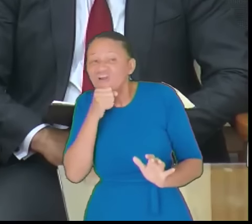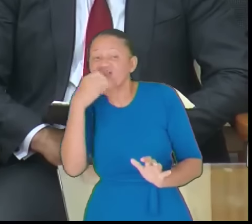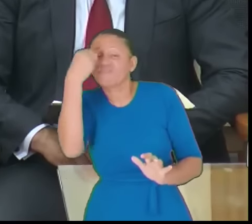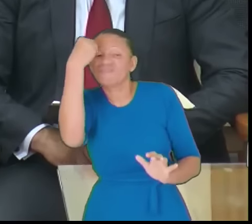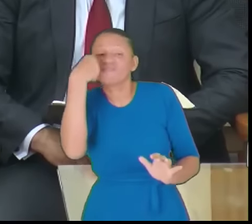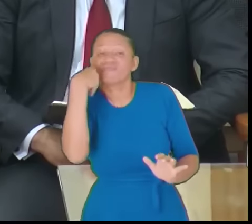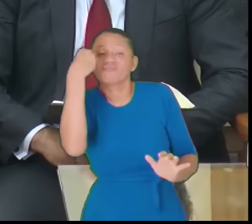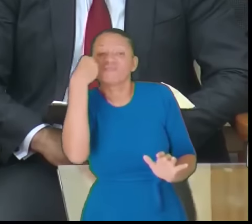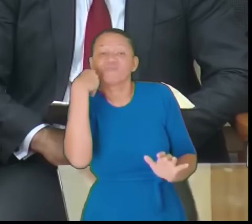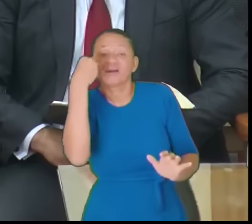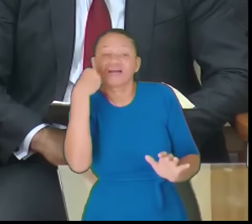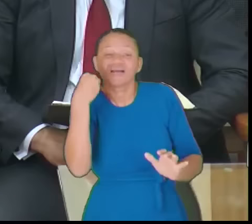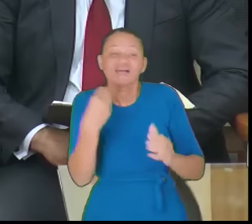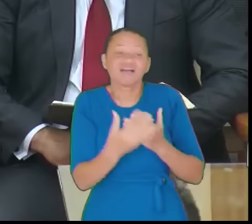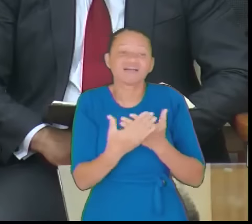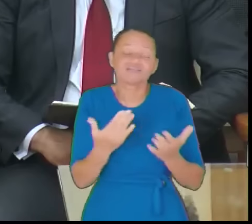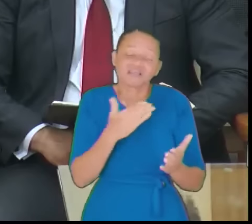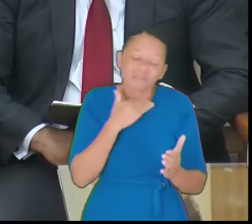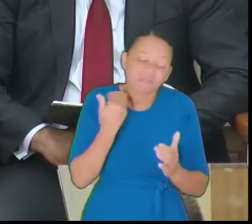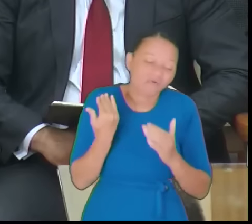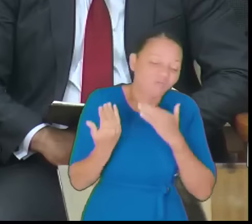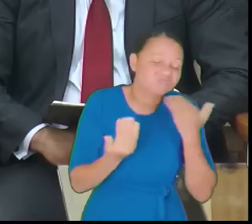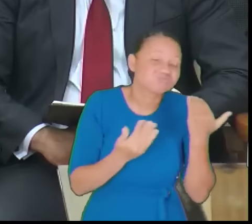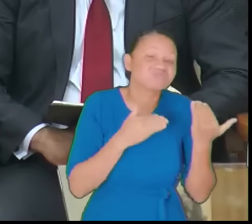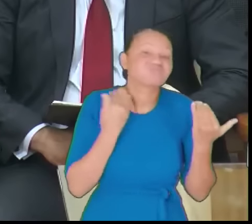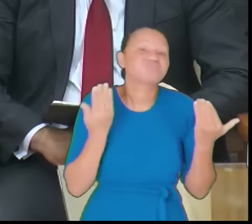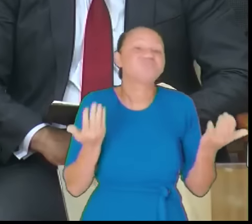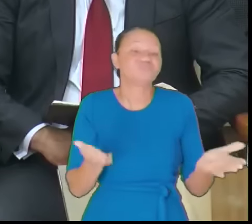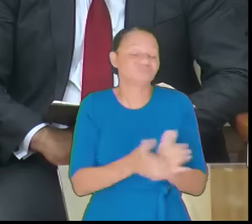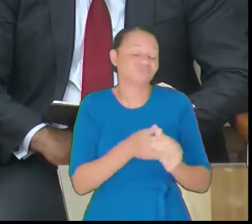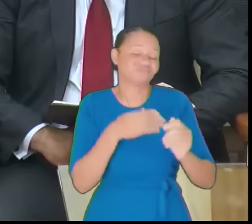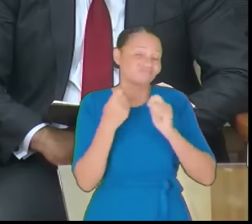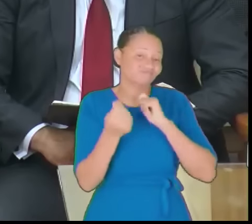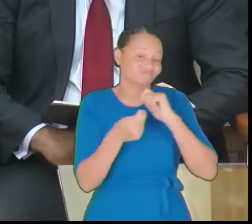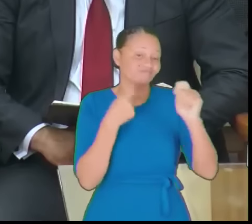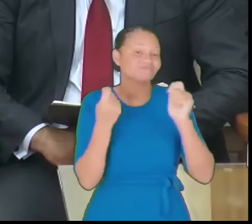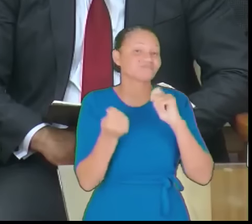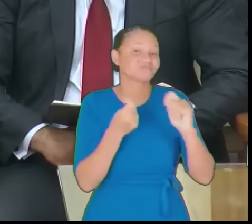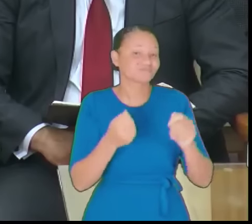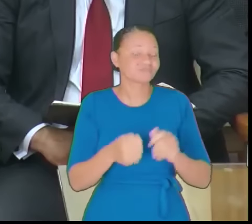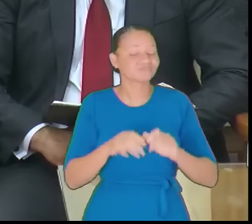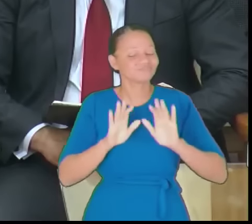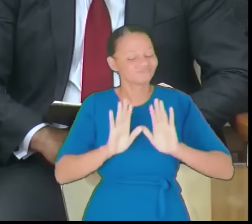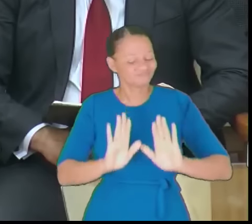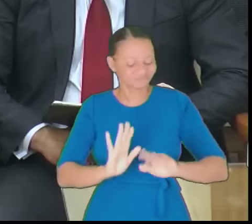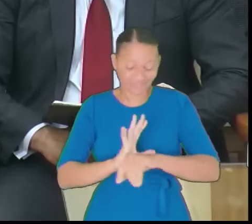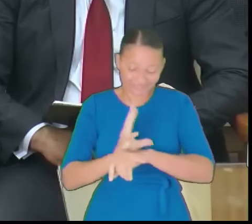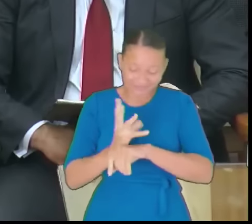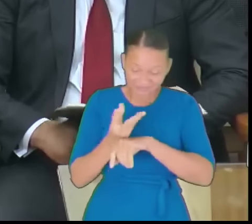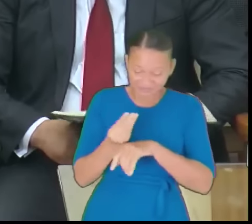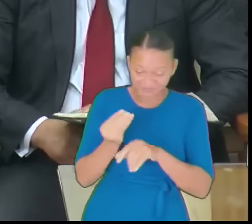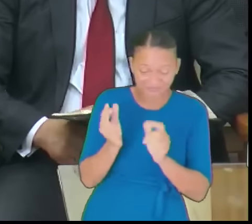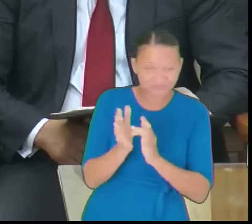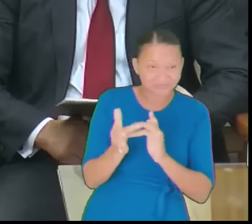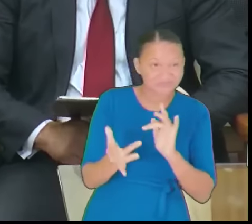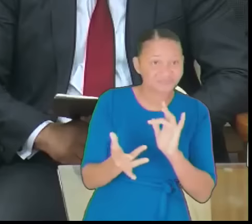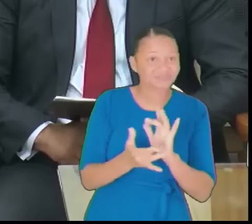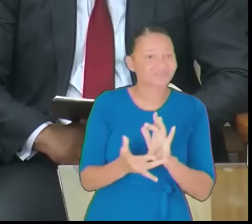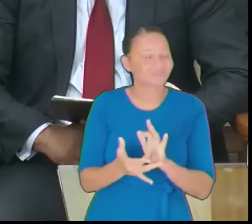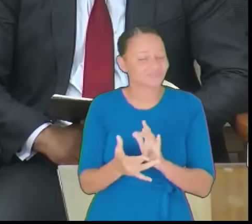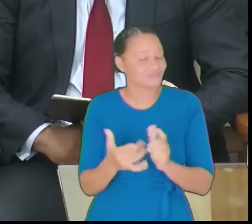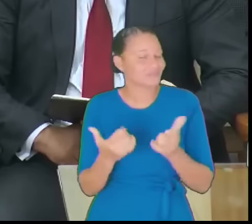fraqueza, da morte. Aleluia. Mas a igreja de Jesus, ela